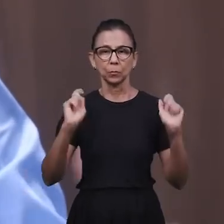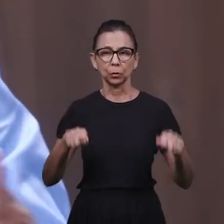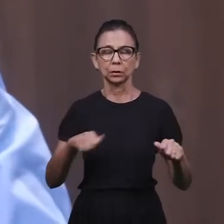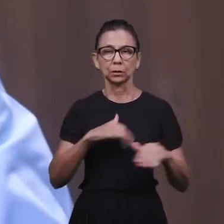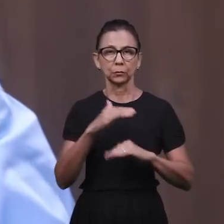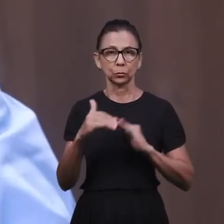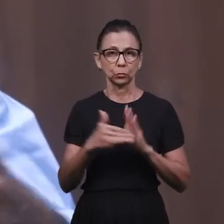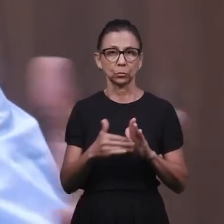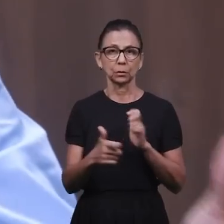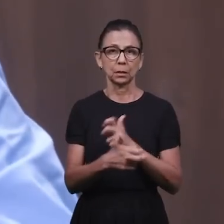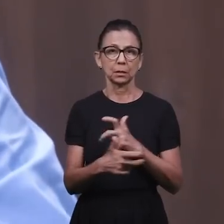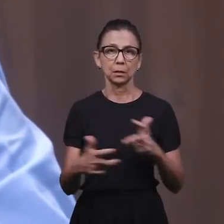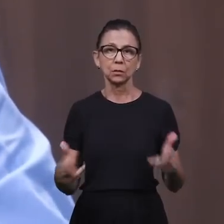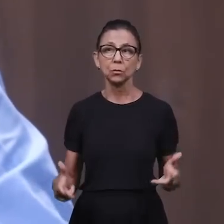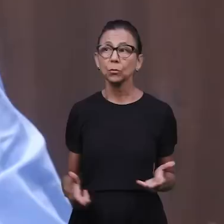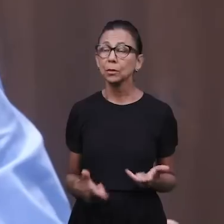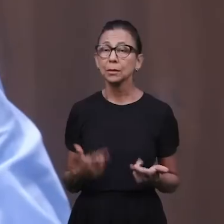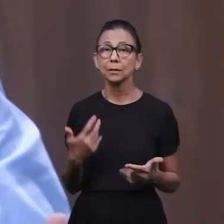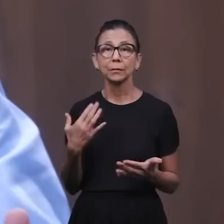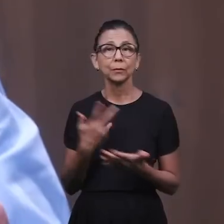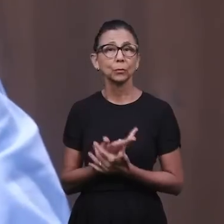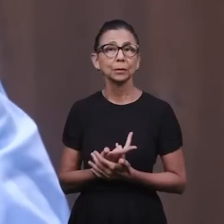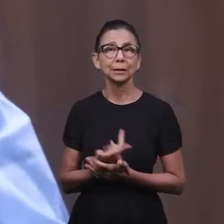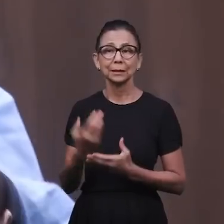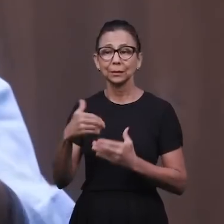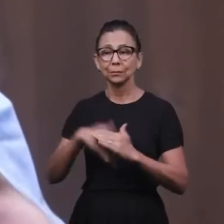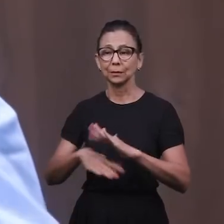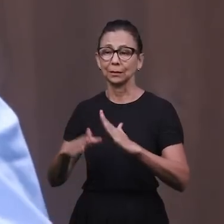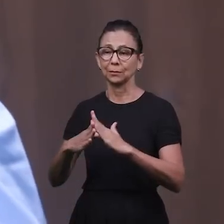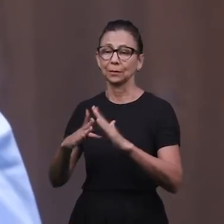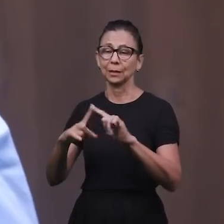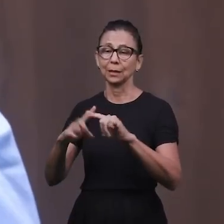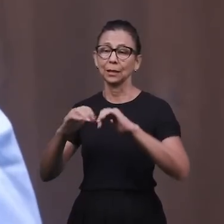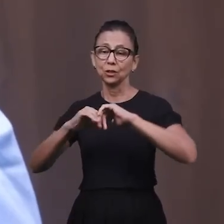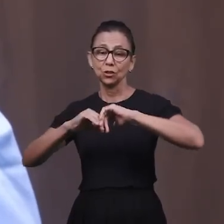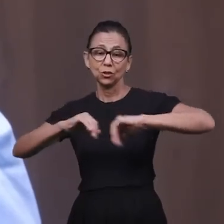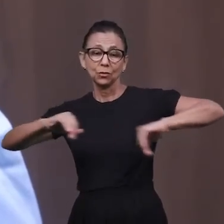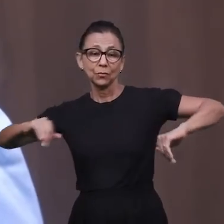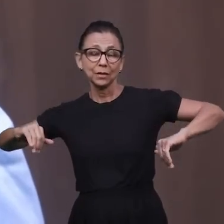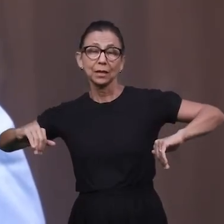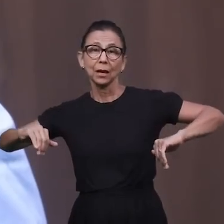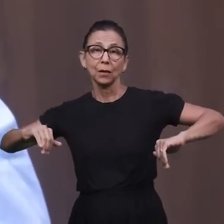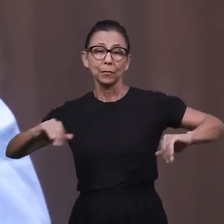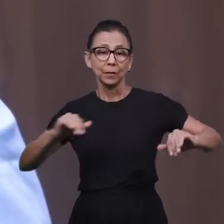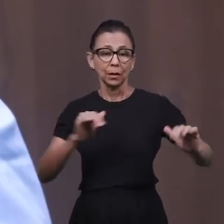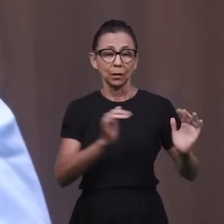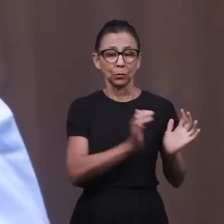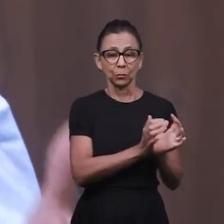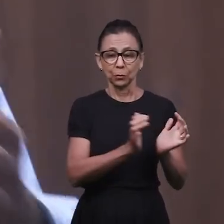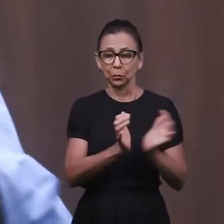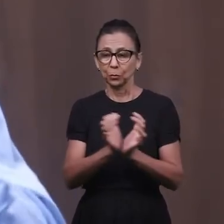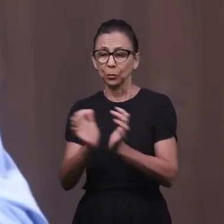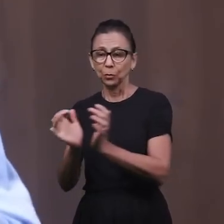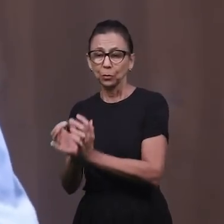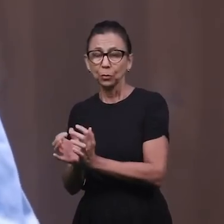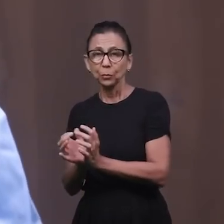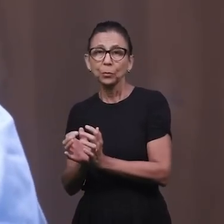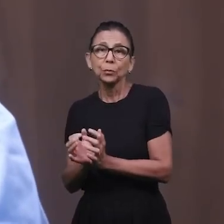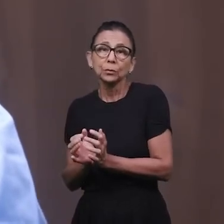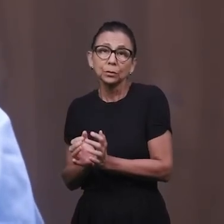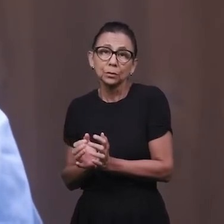questões filosóficas, por questões doutrinárias, inclusive, né? Havia um outro